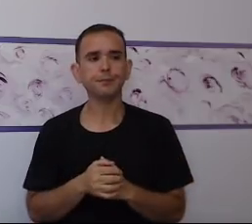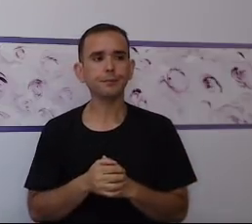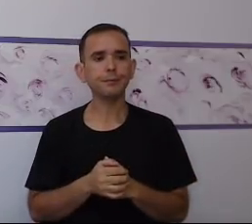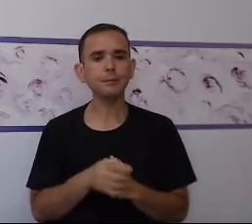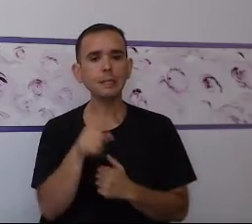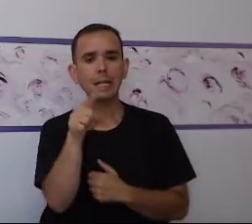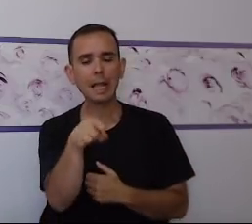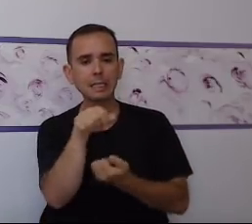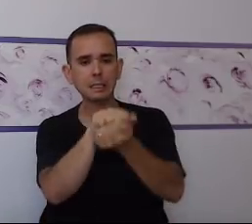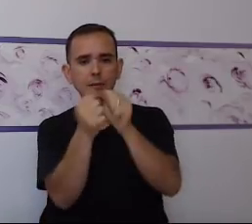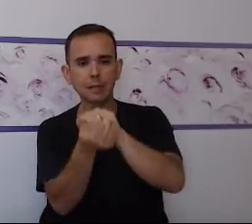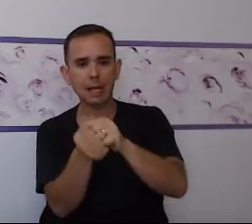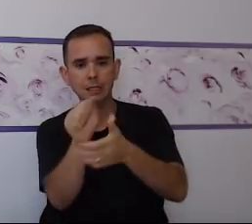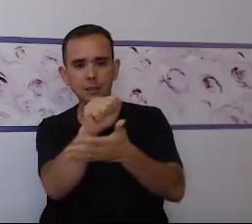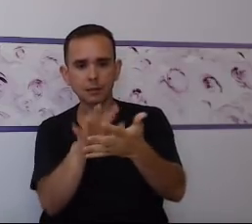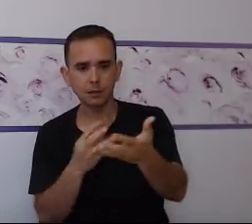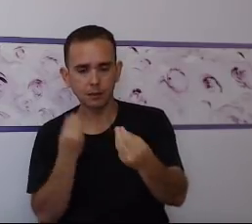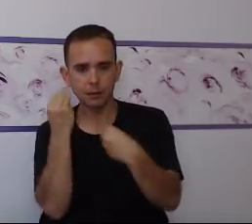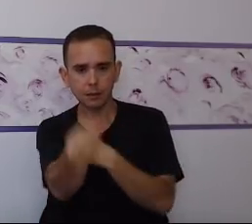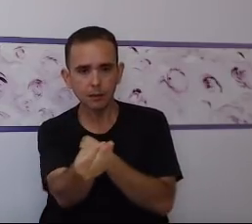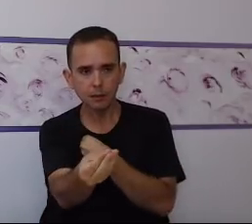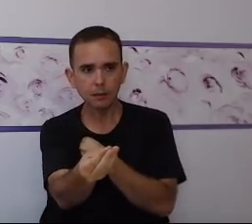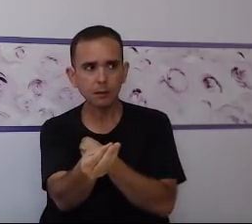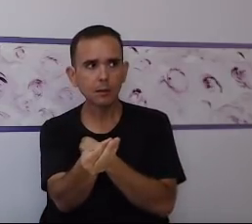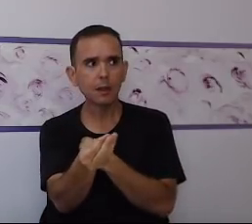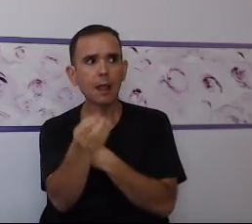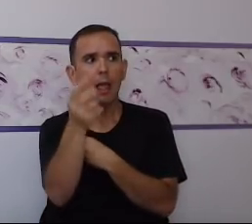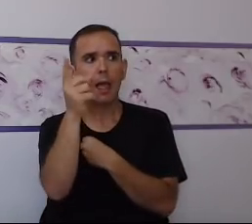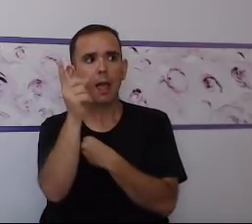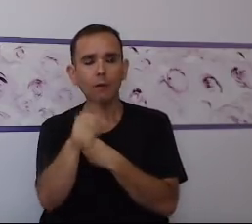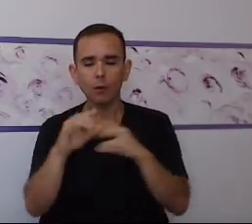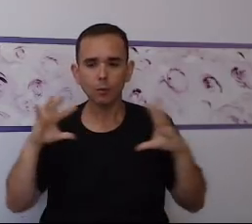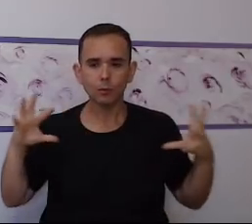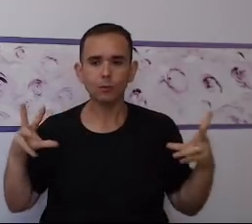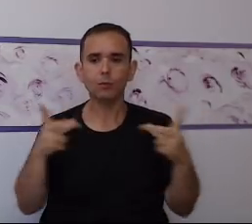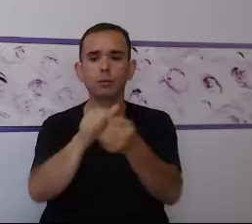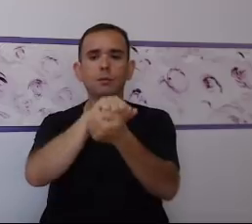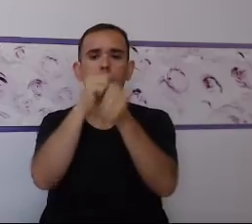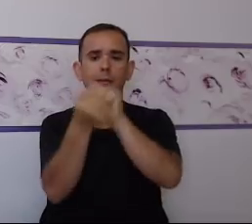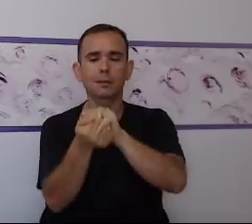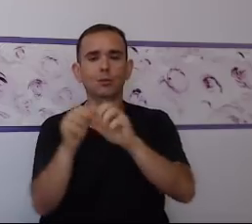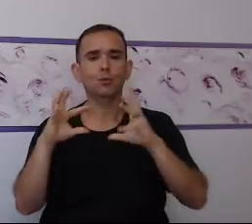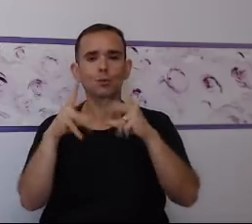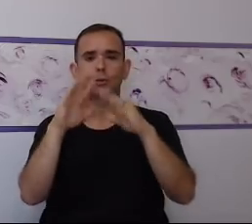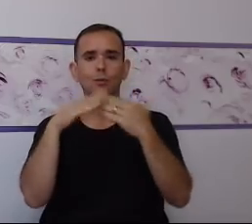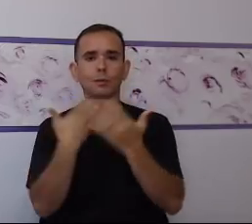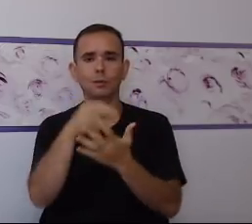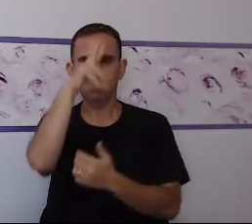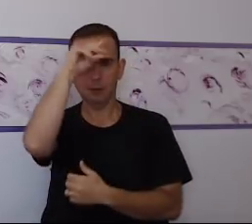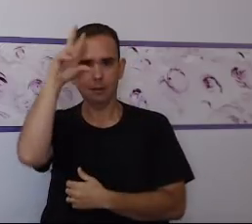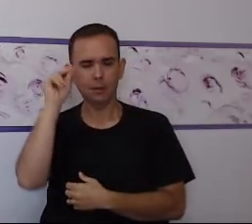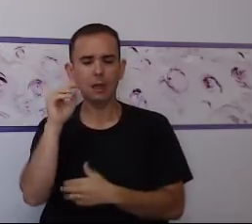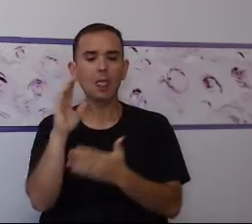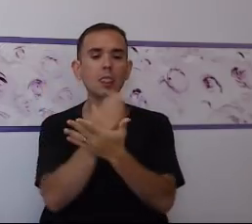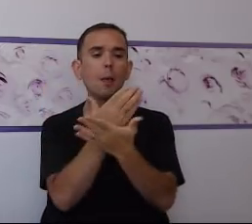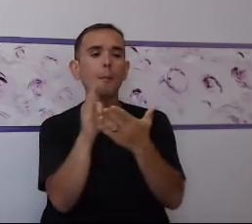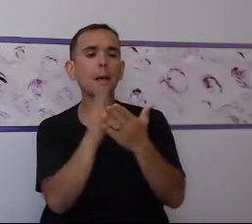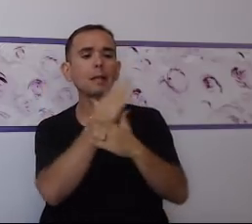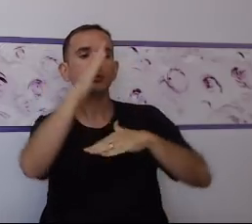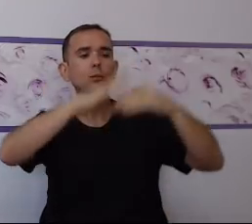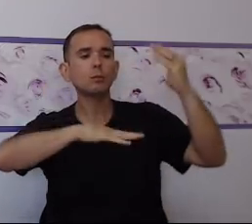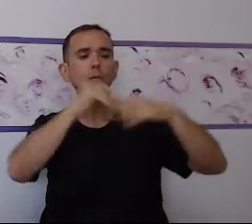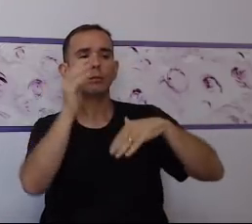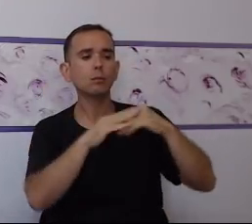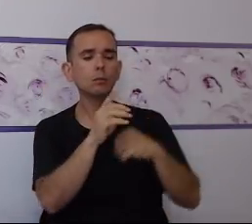essa atividade que nós trouxemos para você, ela foi adaptada pela rede toda. Então, dependendo da deficiência do aluno e do profissional de